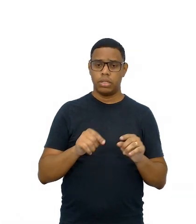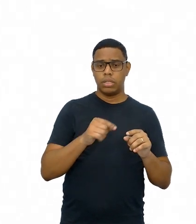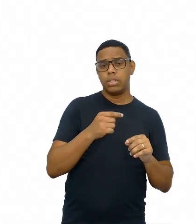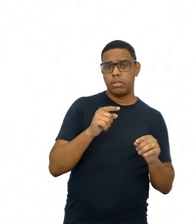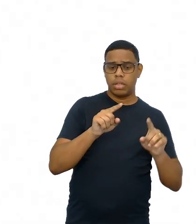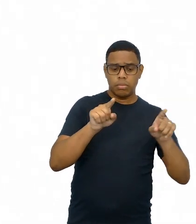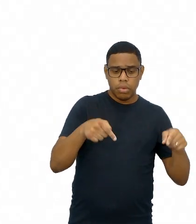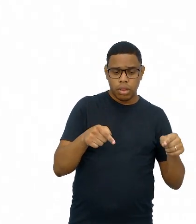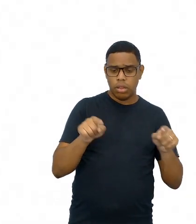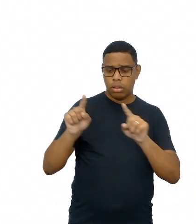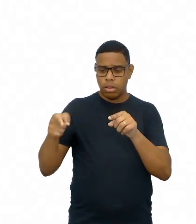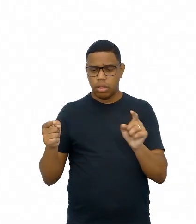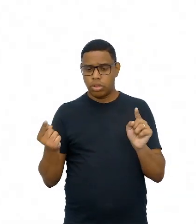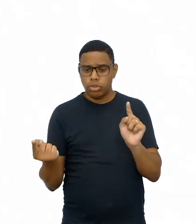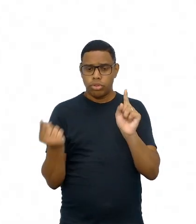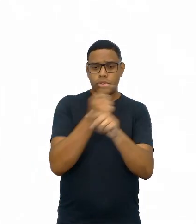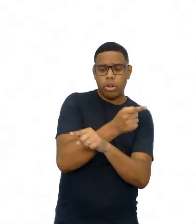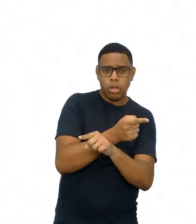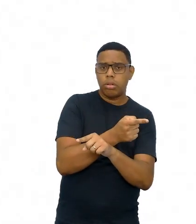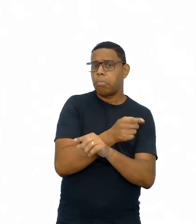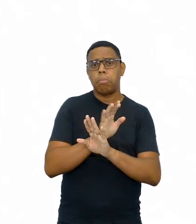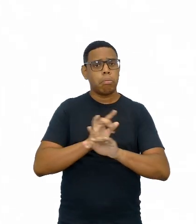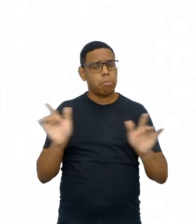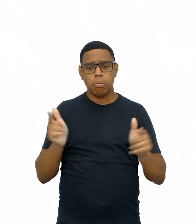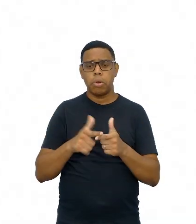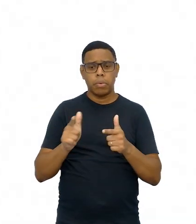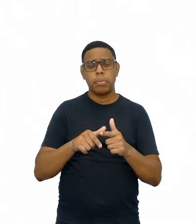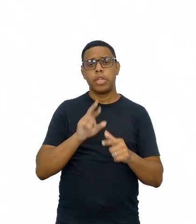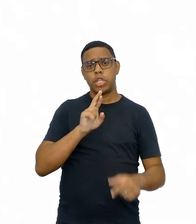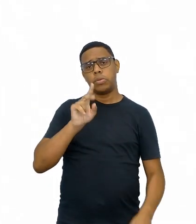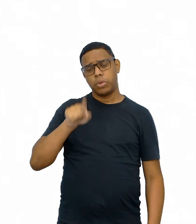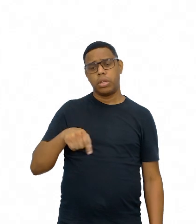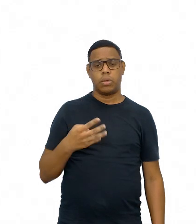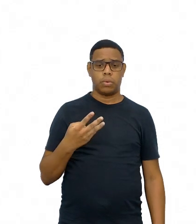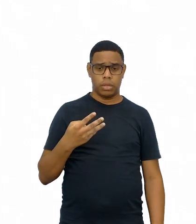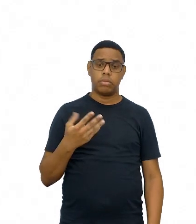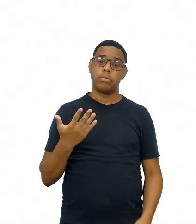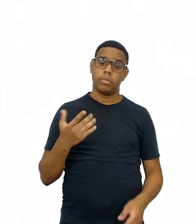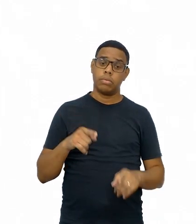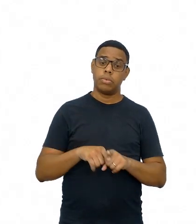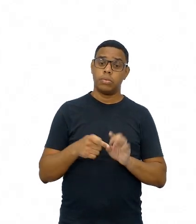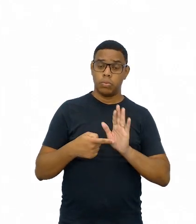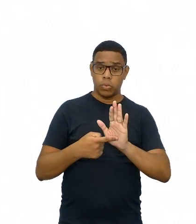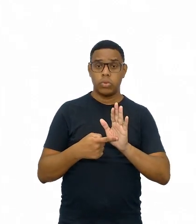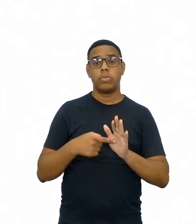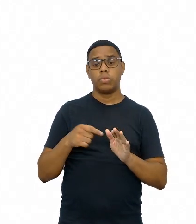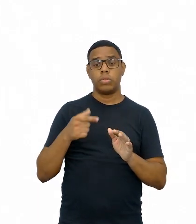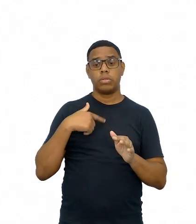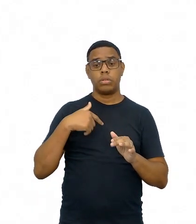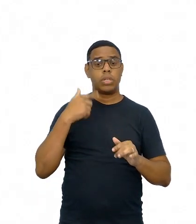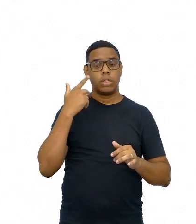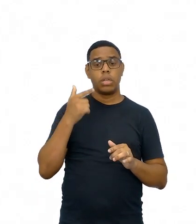vai alterar o valor, o resultado. E também pode ser representado de forma